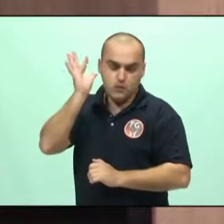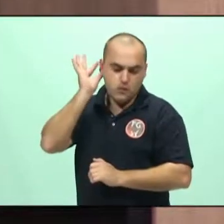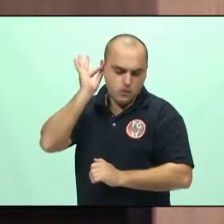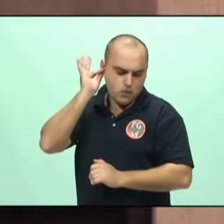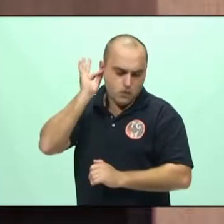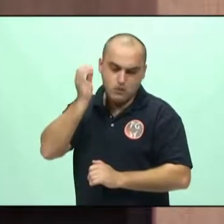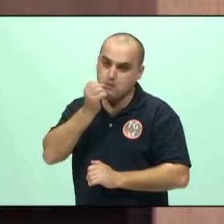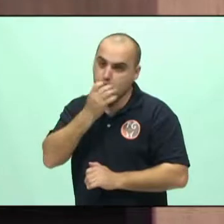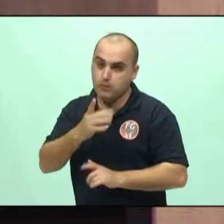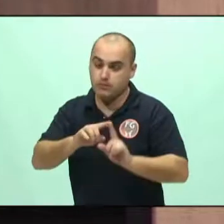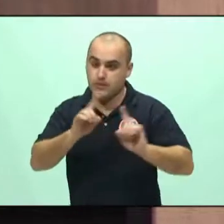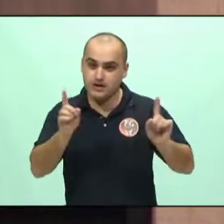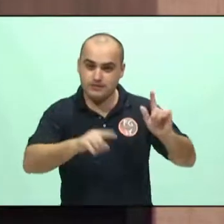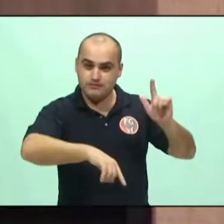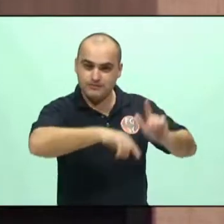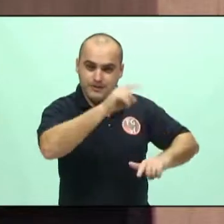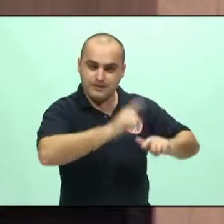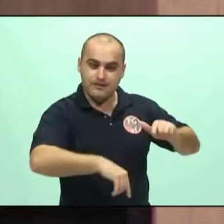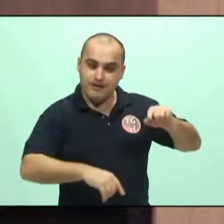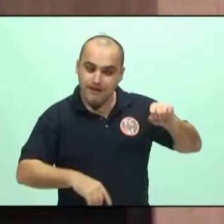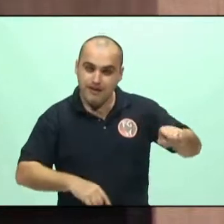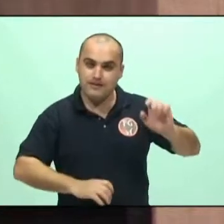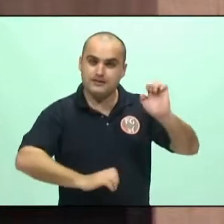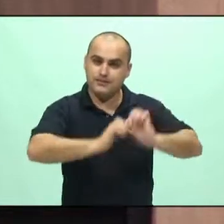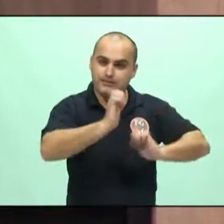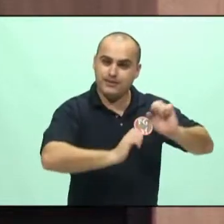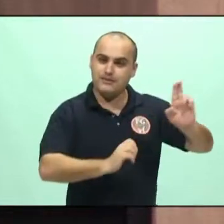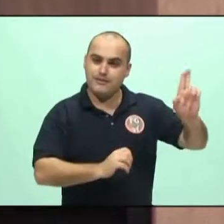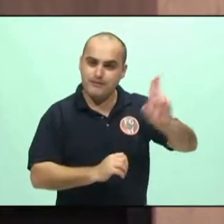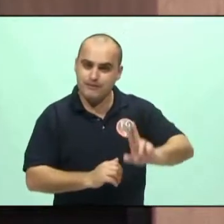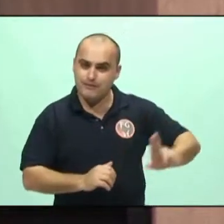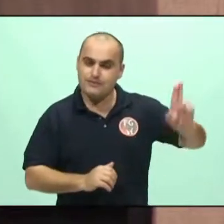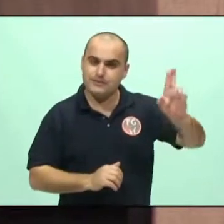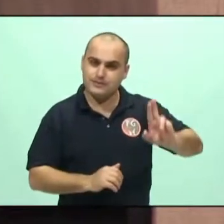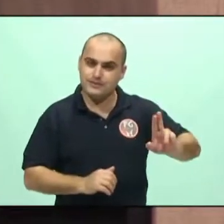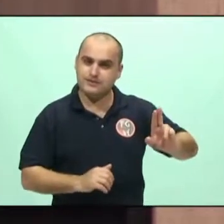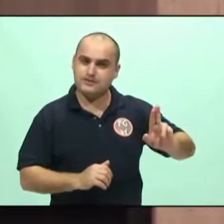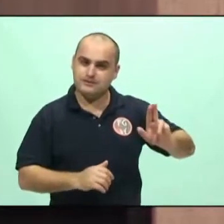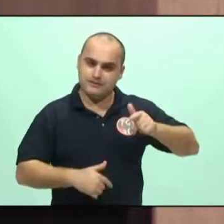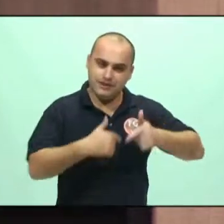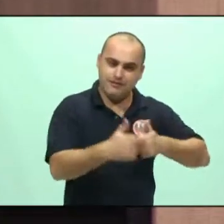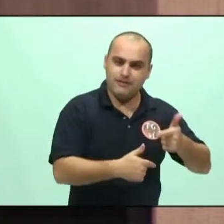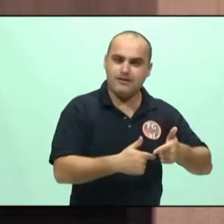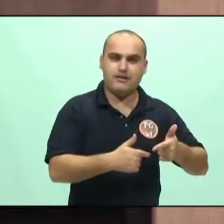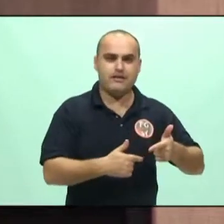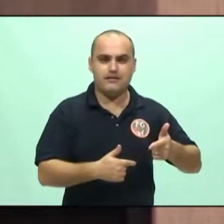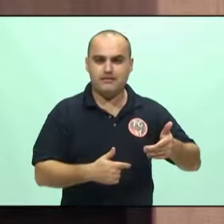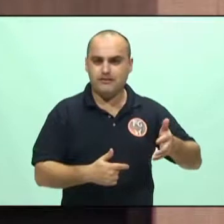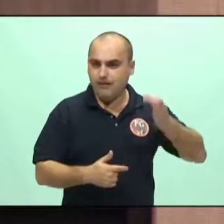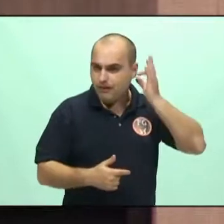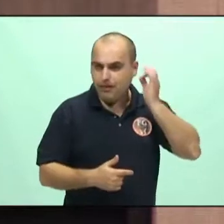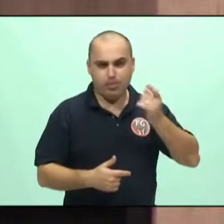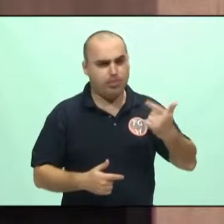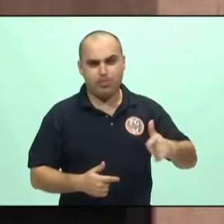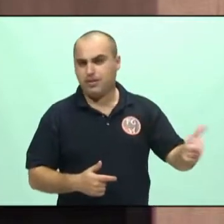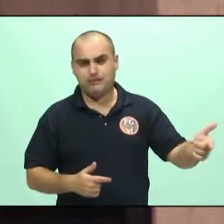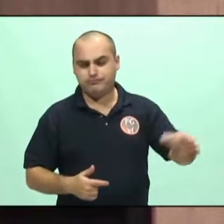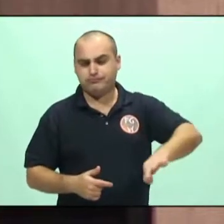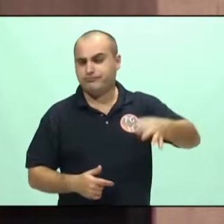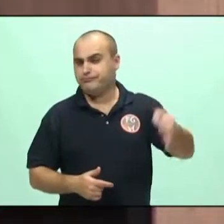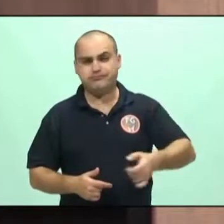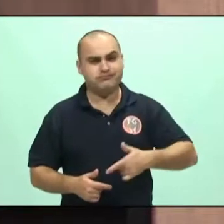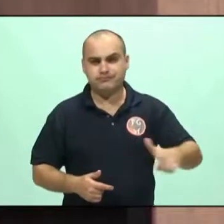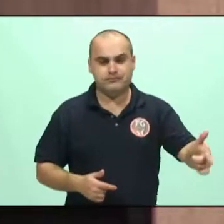agora o material que essa empresa usa para fazer o trabalho não é ideal porque a